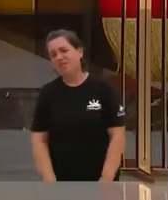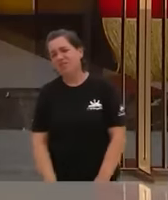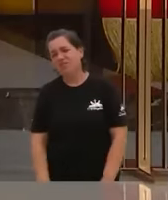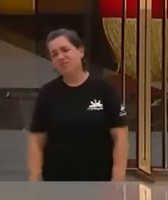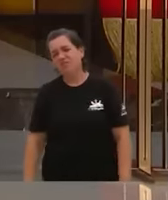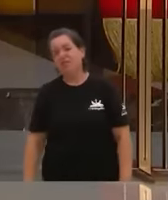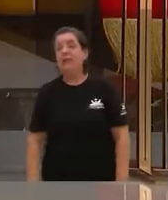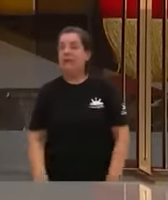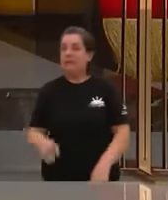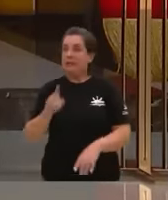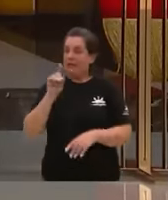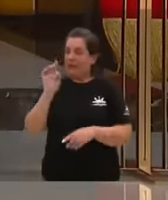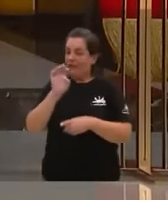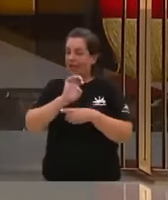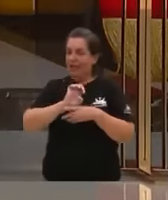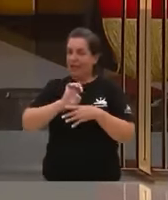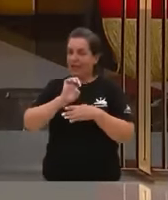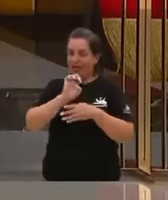E ele